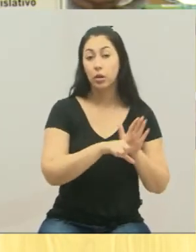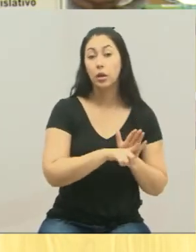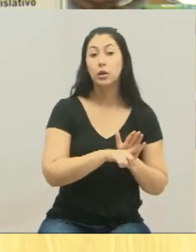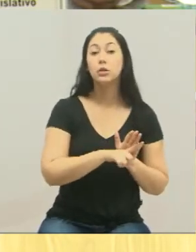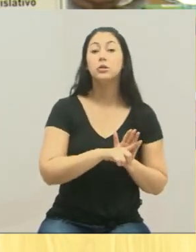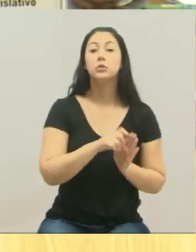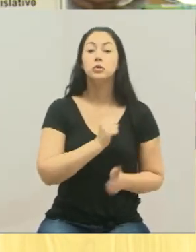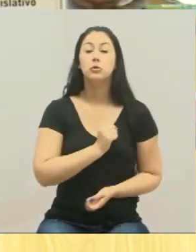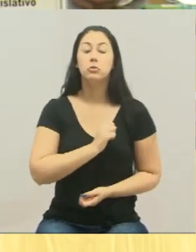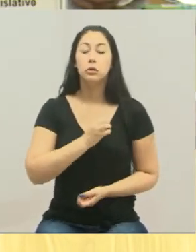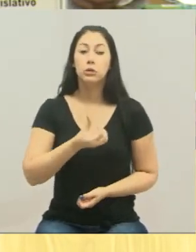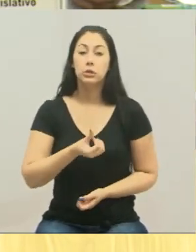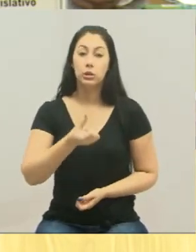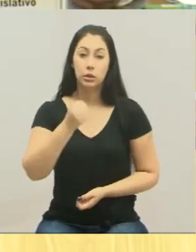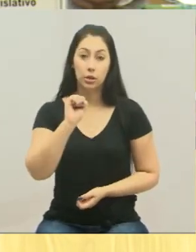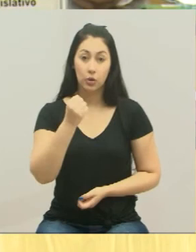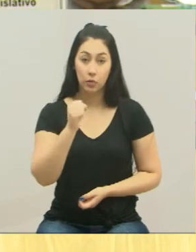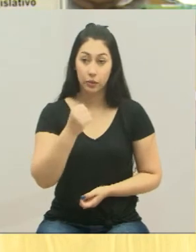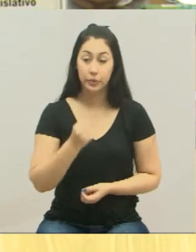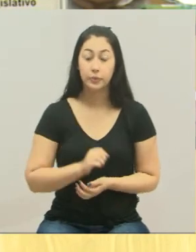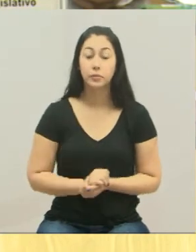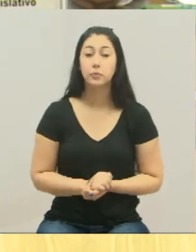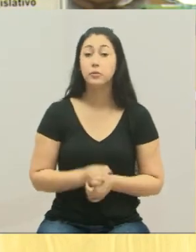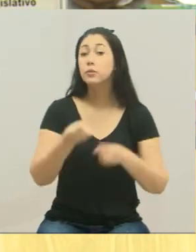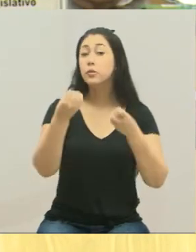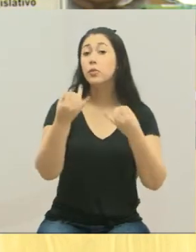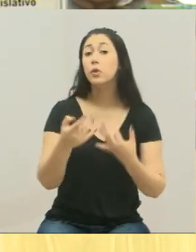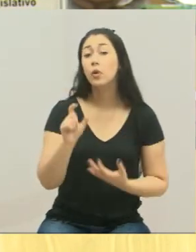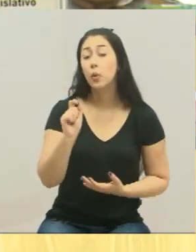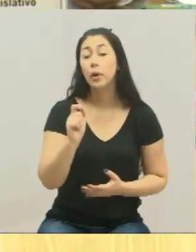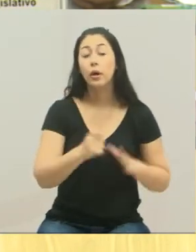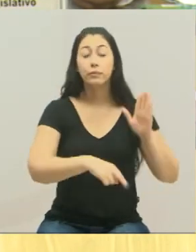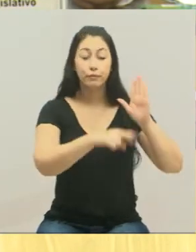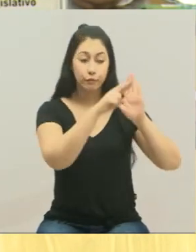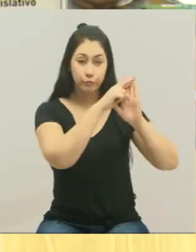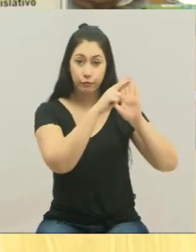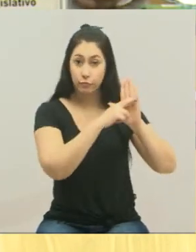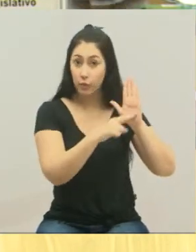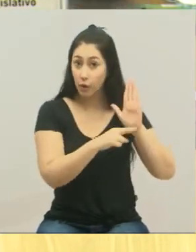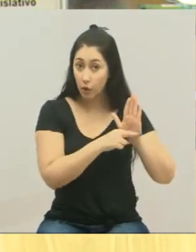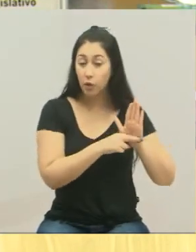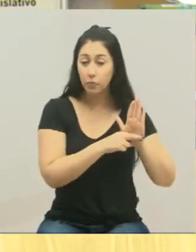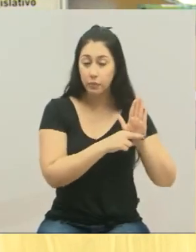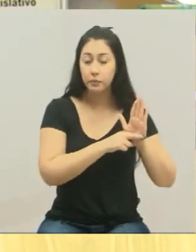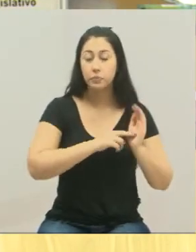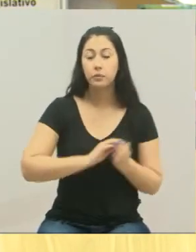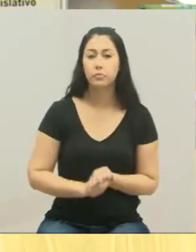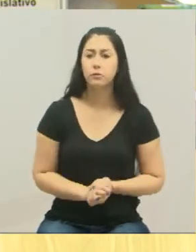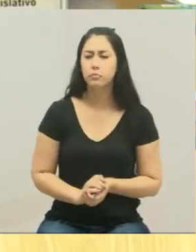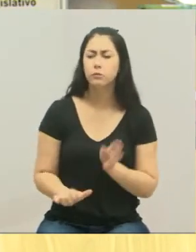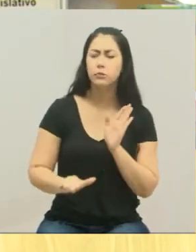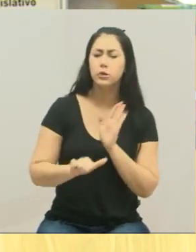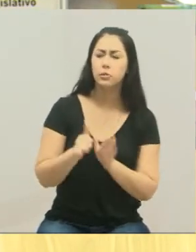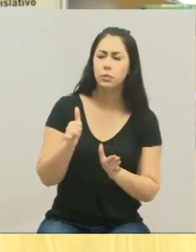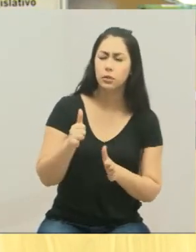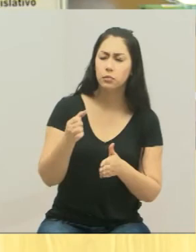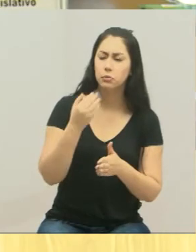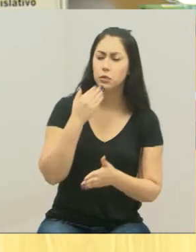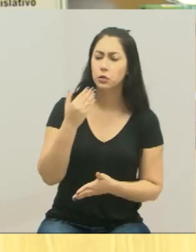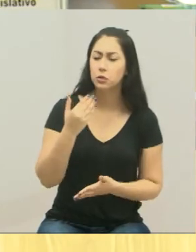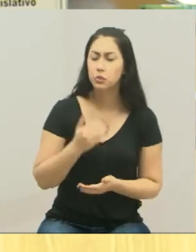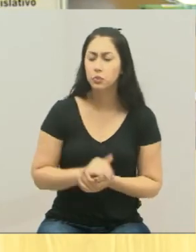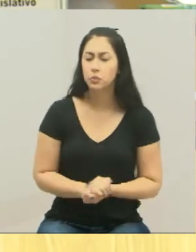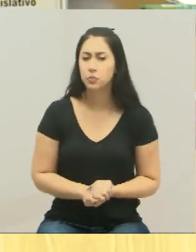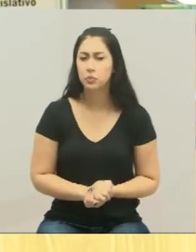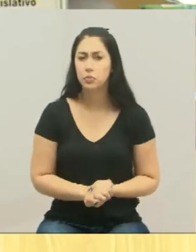de 17 de dezembro de 2008, que dispõe sobre o Código de Normas, Posturas e Instalações Municipais. Primeiro, como